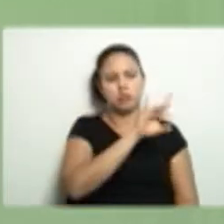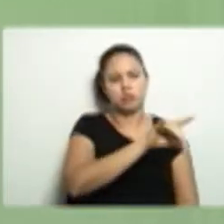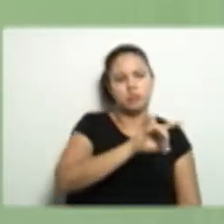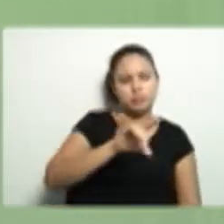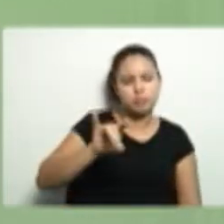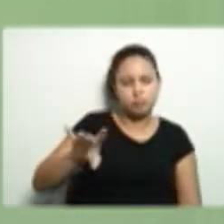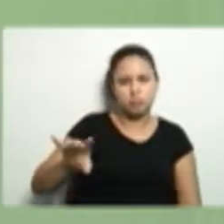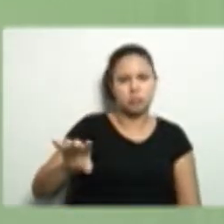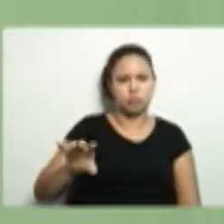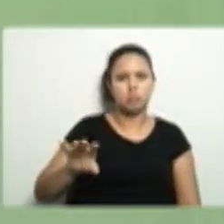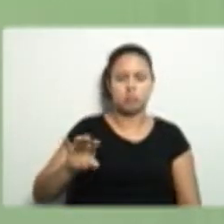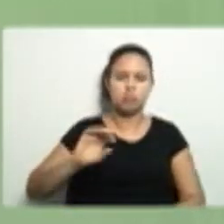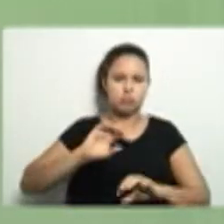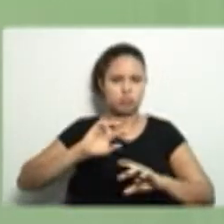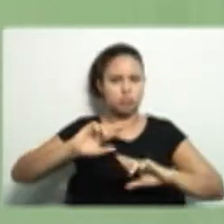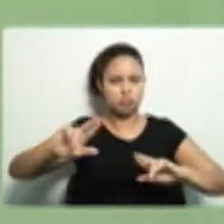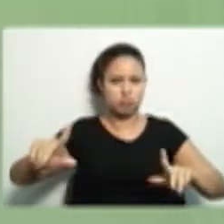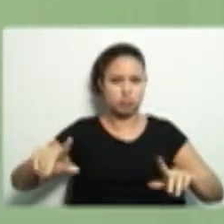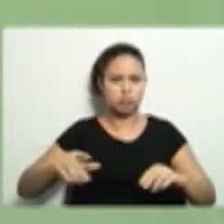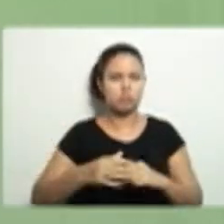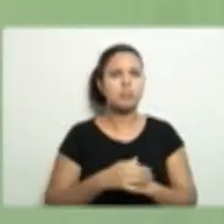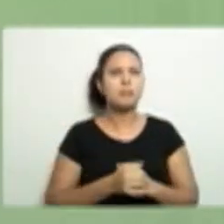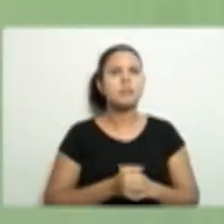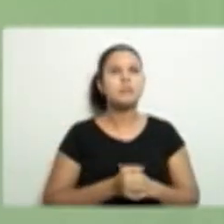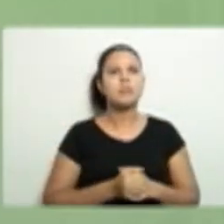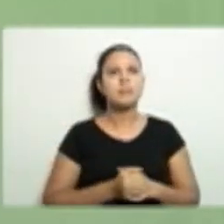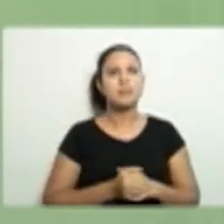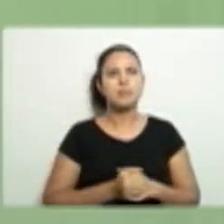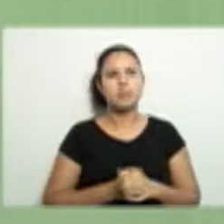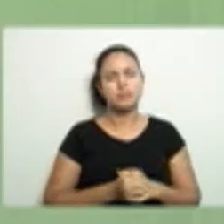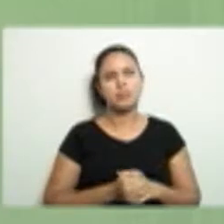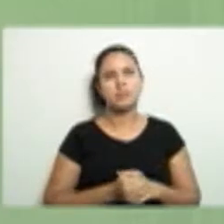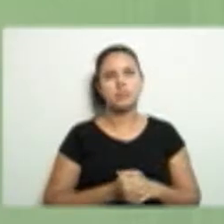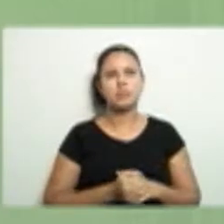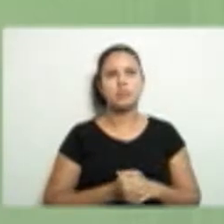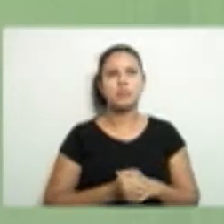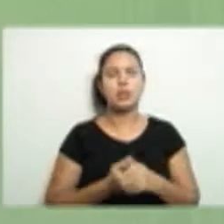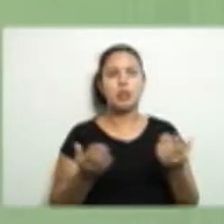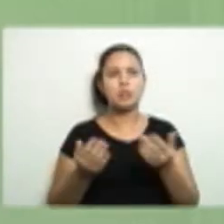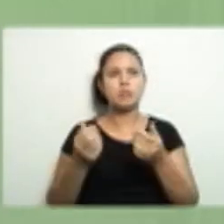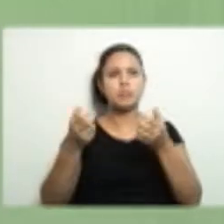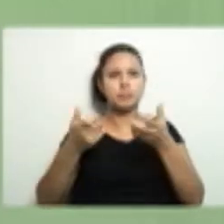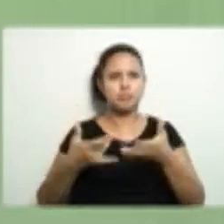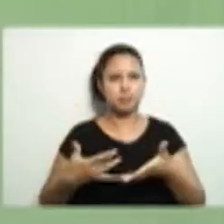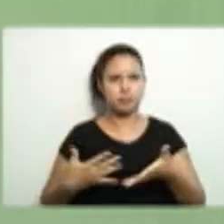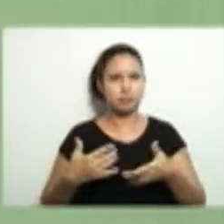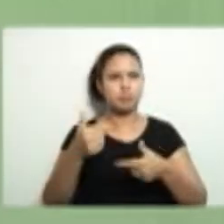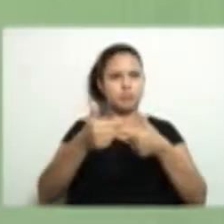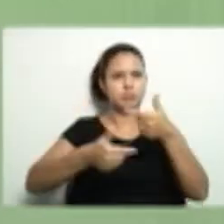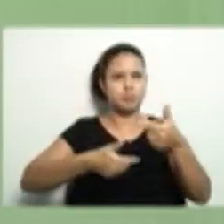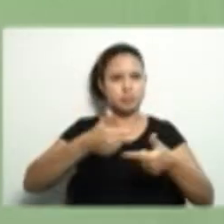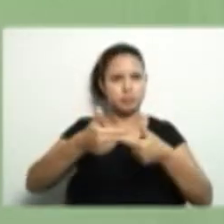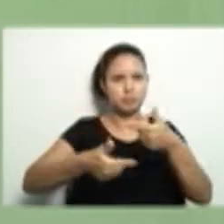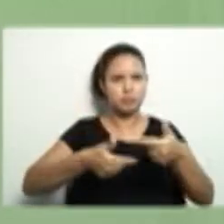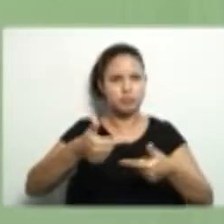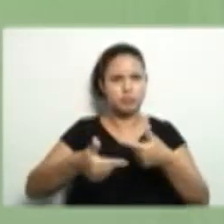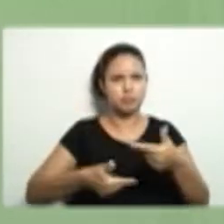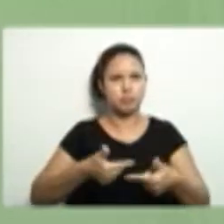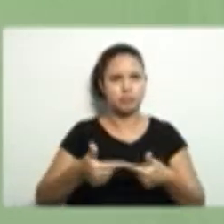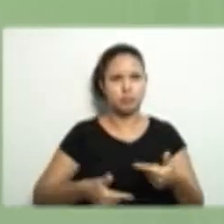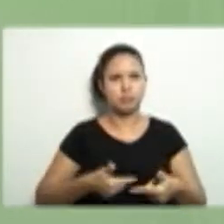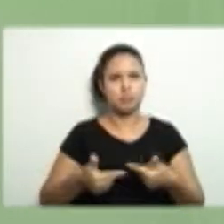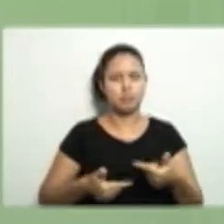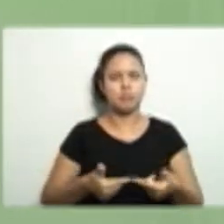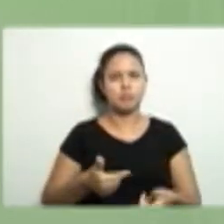Vamos falar agora dos serviços em massa. Serviços em massa, a gente ainda está falando de serviços, eles são executados várias